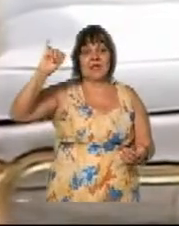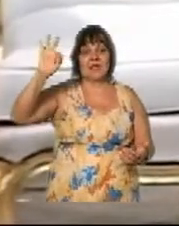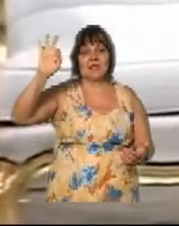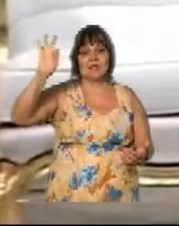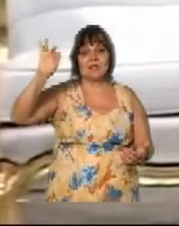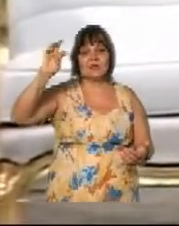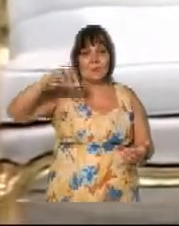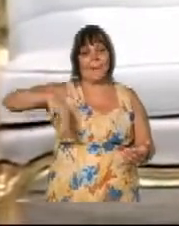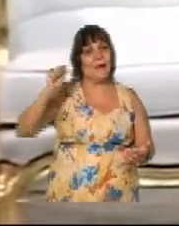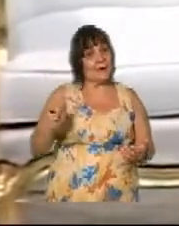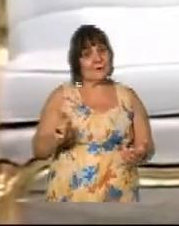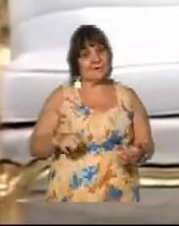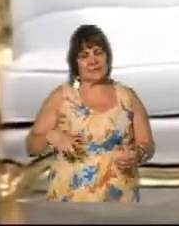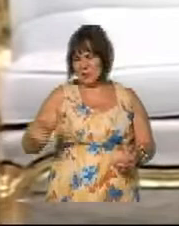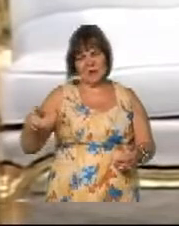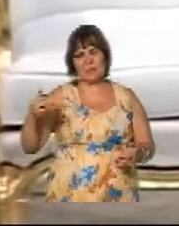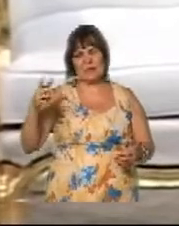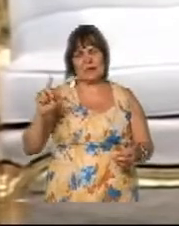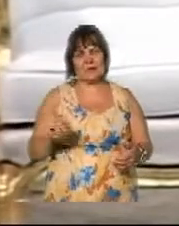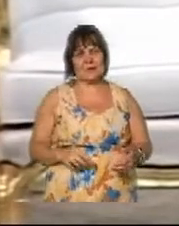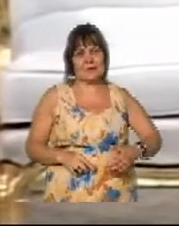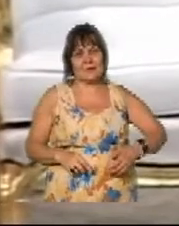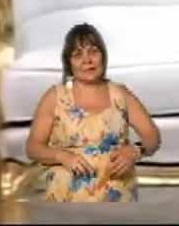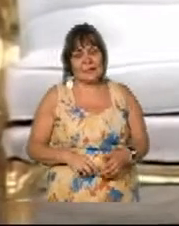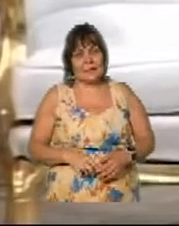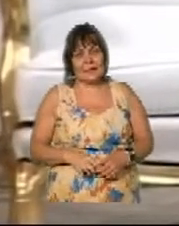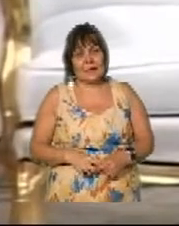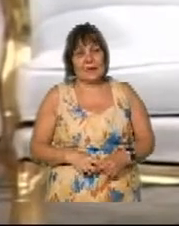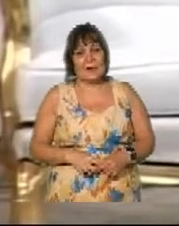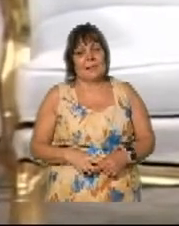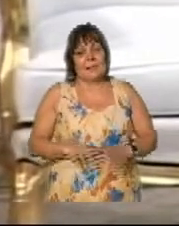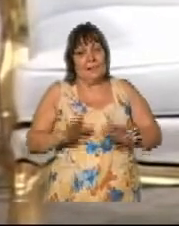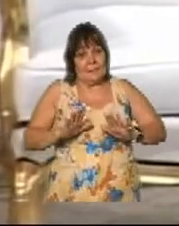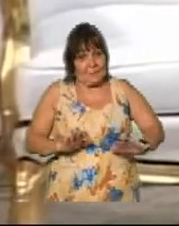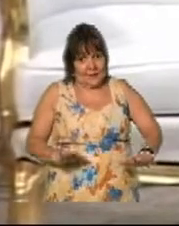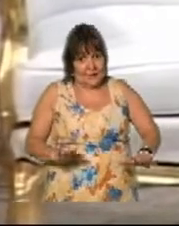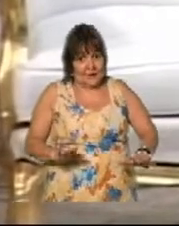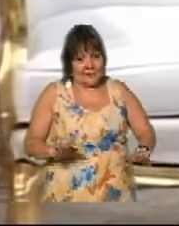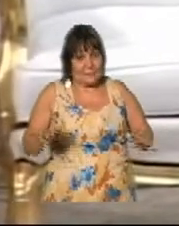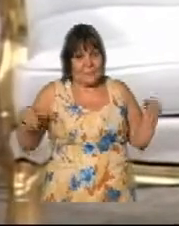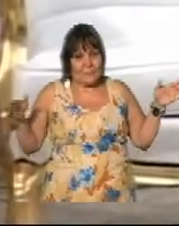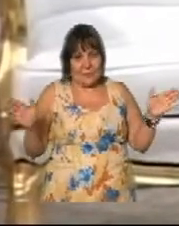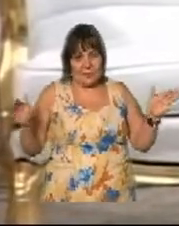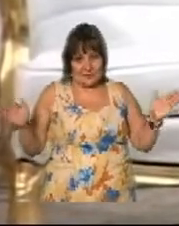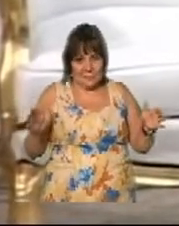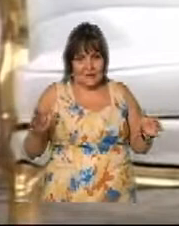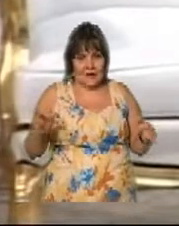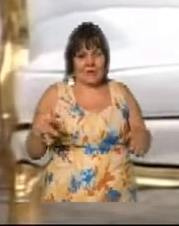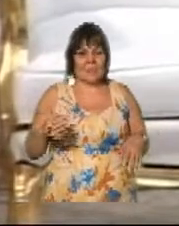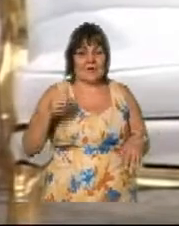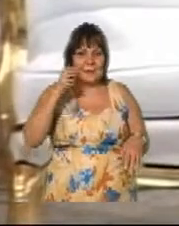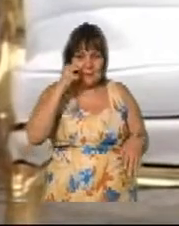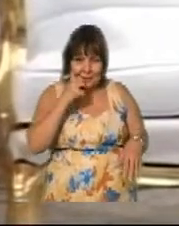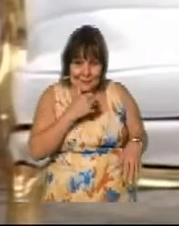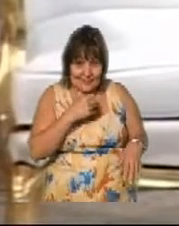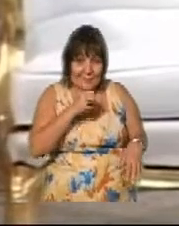povo. Não há ninguém com esse nome na terra, nem nunca houve. Mas no momento em que esta senhora me mandou abrir a Bíblia,